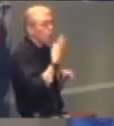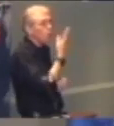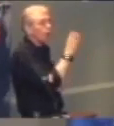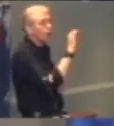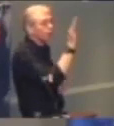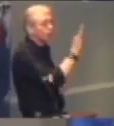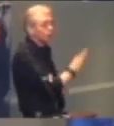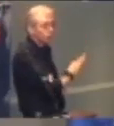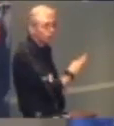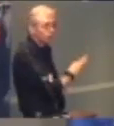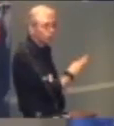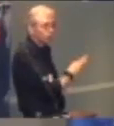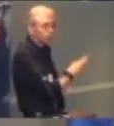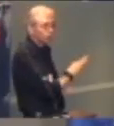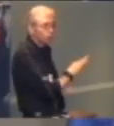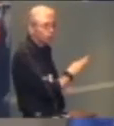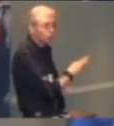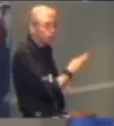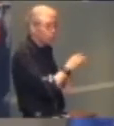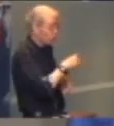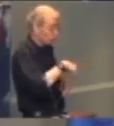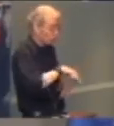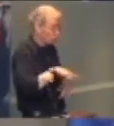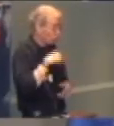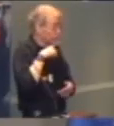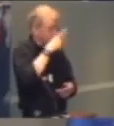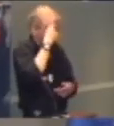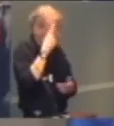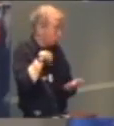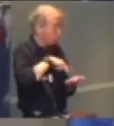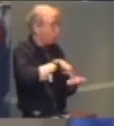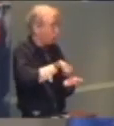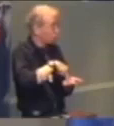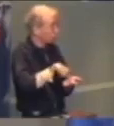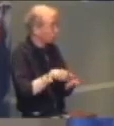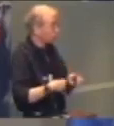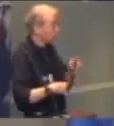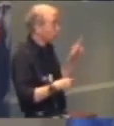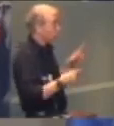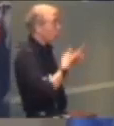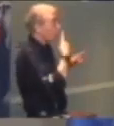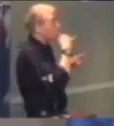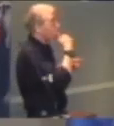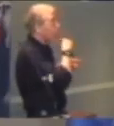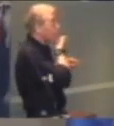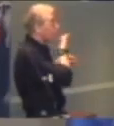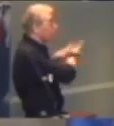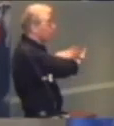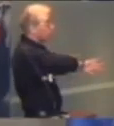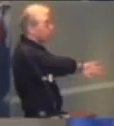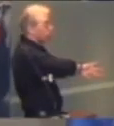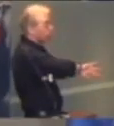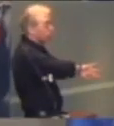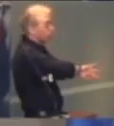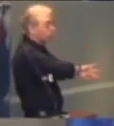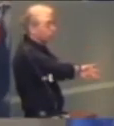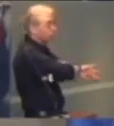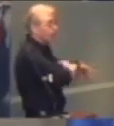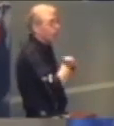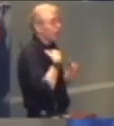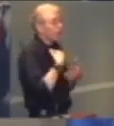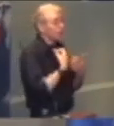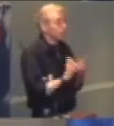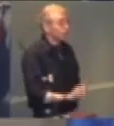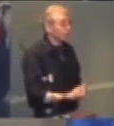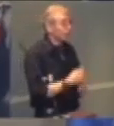40% de de de autista são filhos de pais separados e a carga máxima em cima